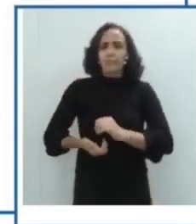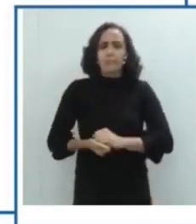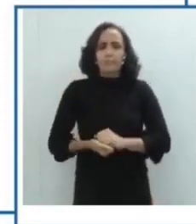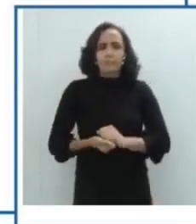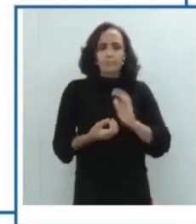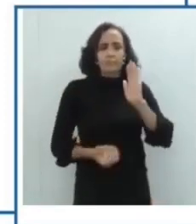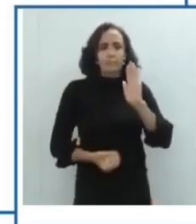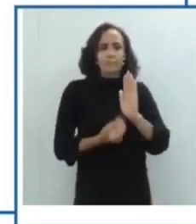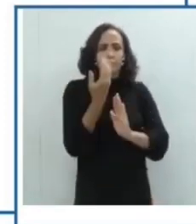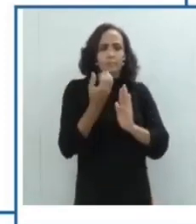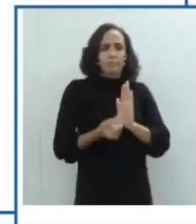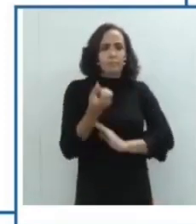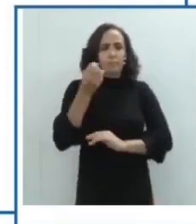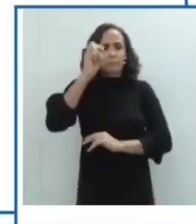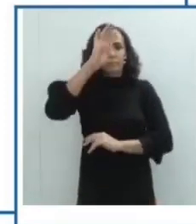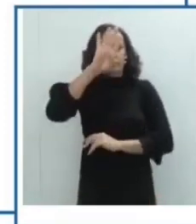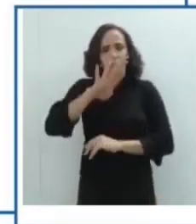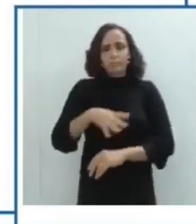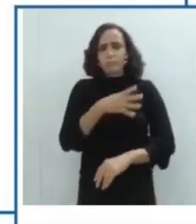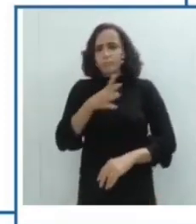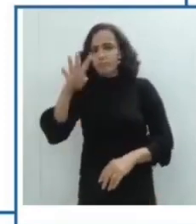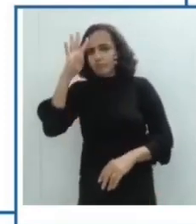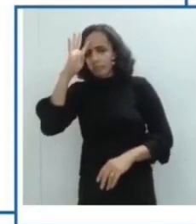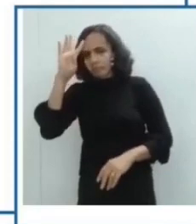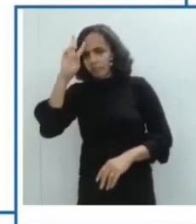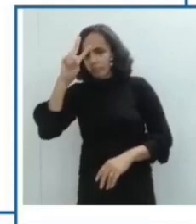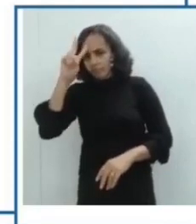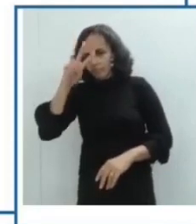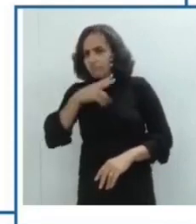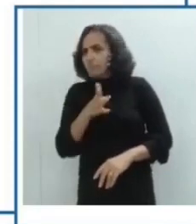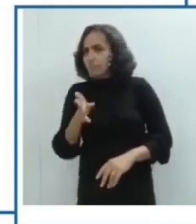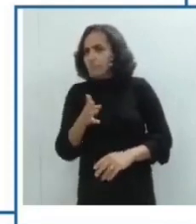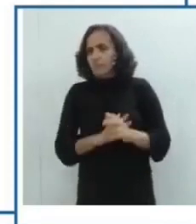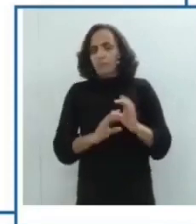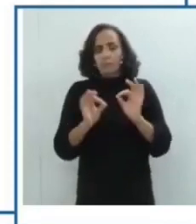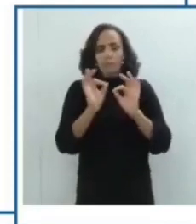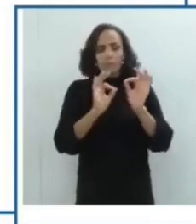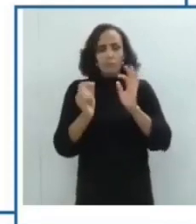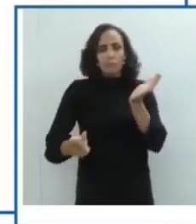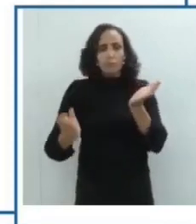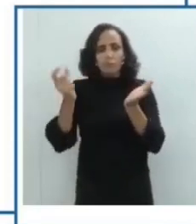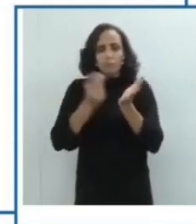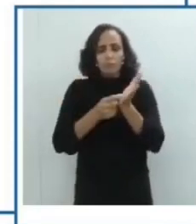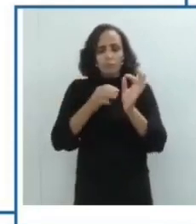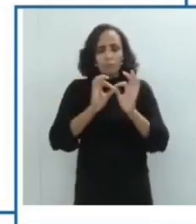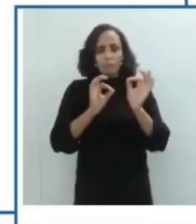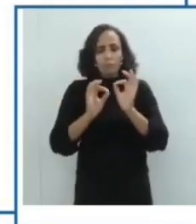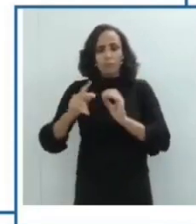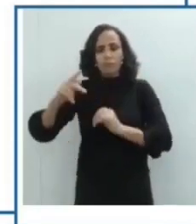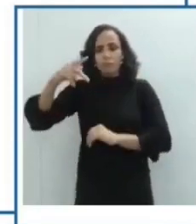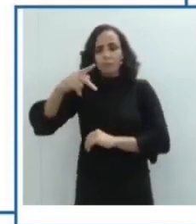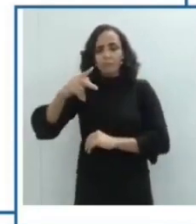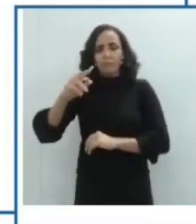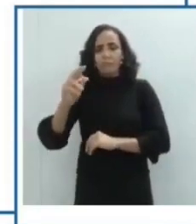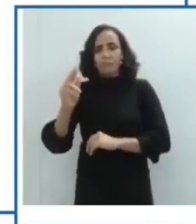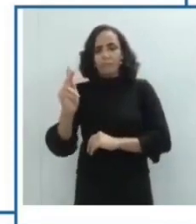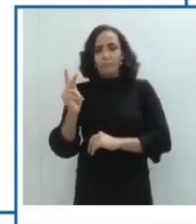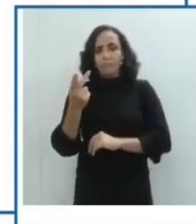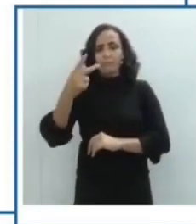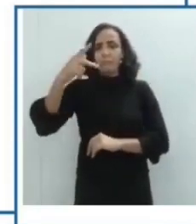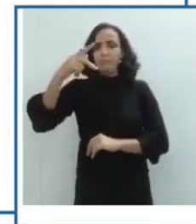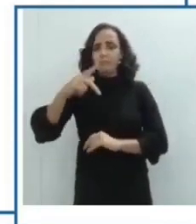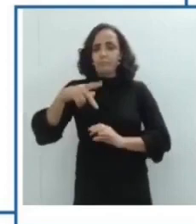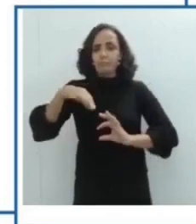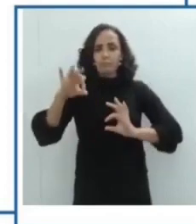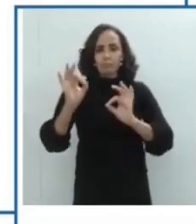a criação da tabela ETEPAC. Lembra que a gente pegou o código SQL, foi lá no PHP MyAdmin,